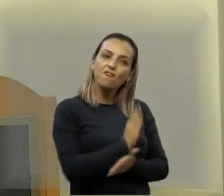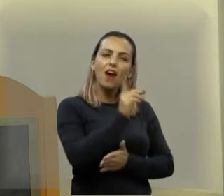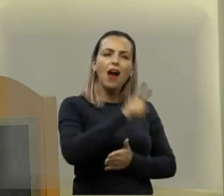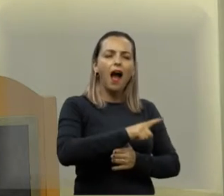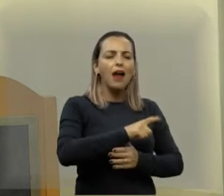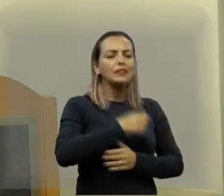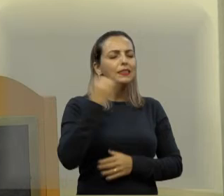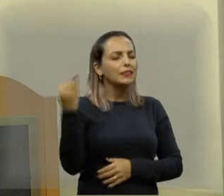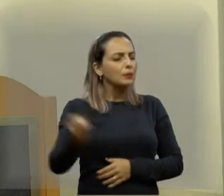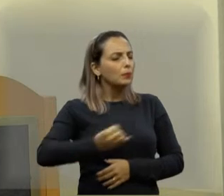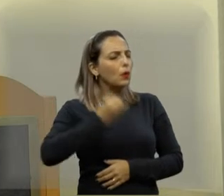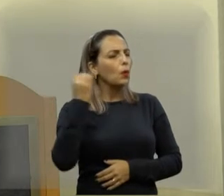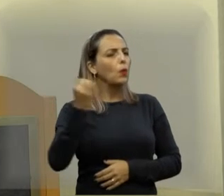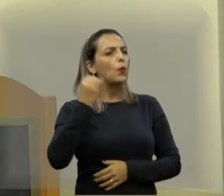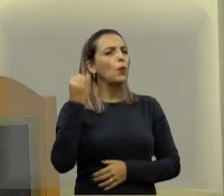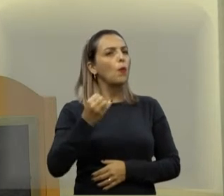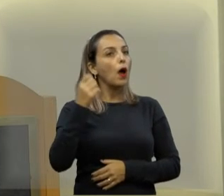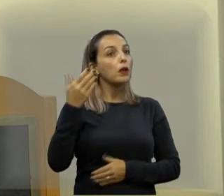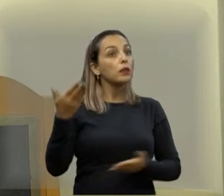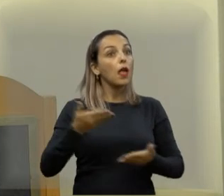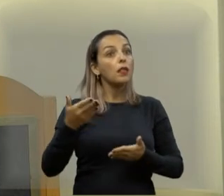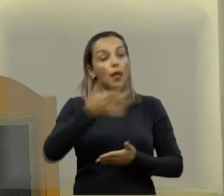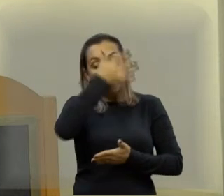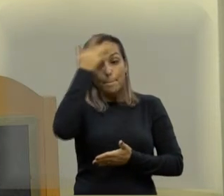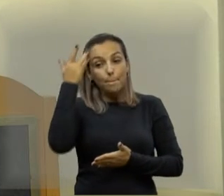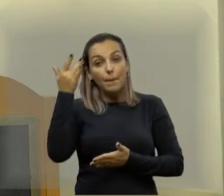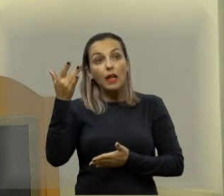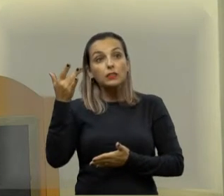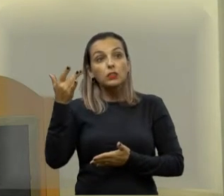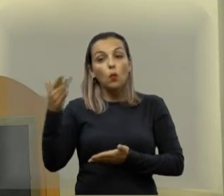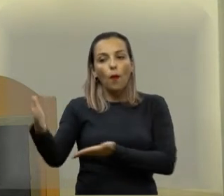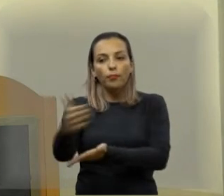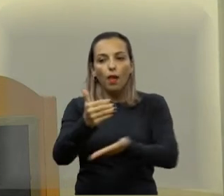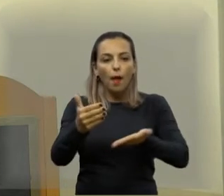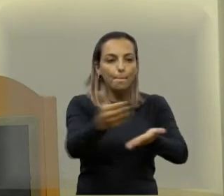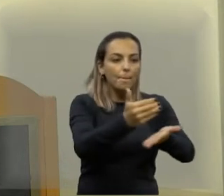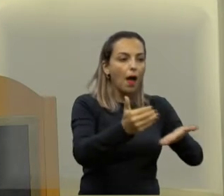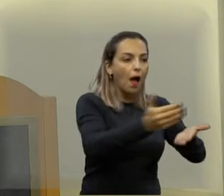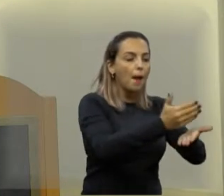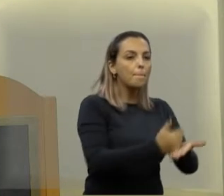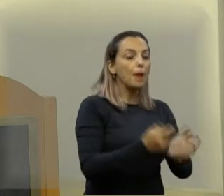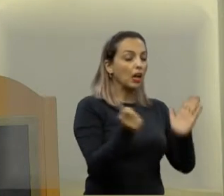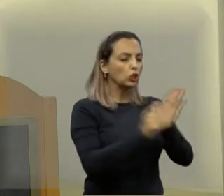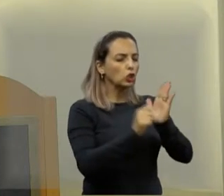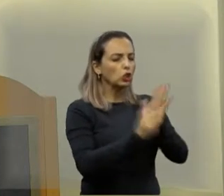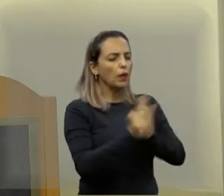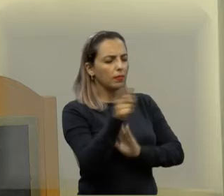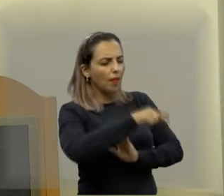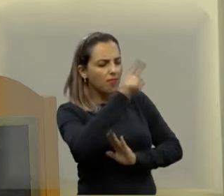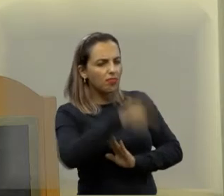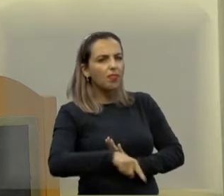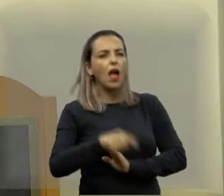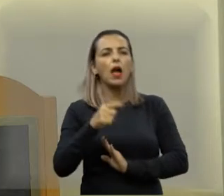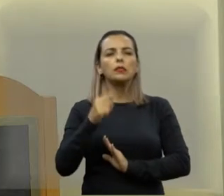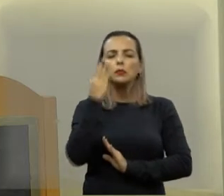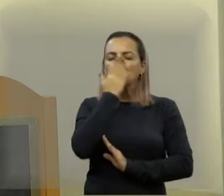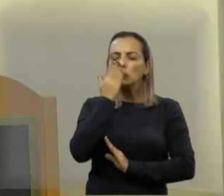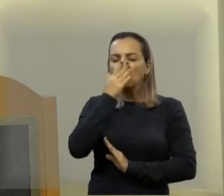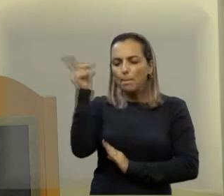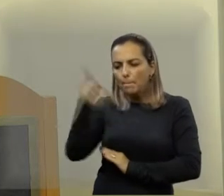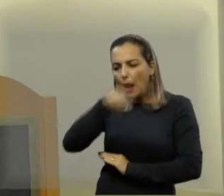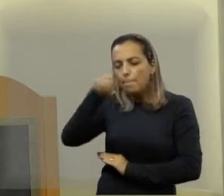que ele gigante grande que eu tiver resgatando jovens vem tirando do tráfico vem disputando com a prostituição então eu agradeço